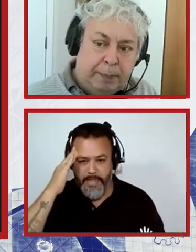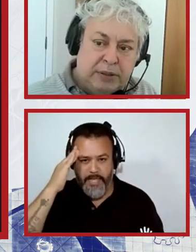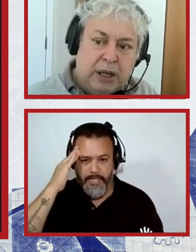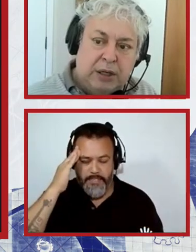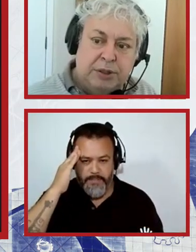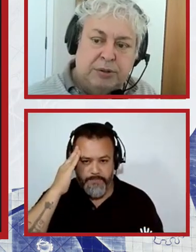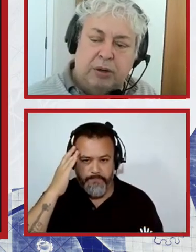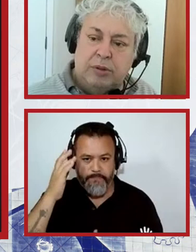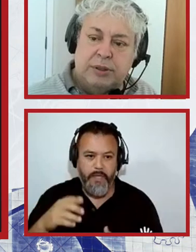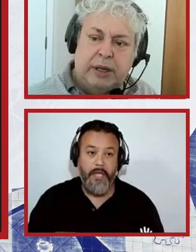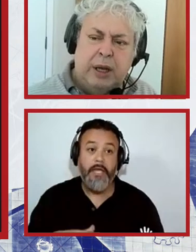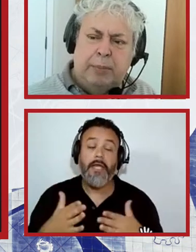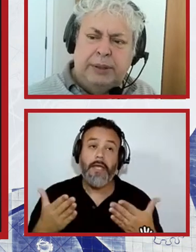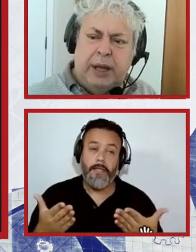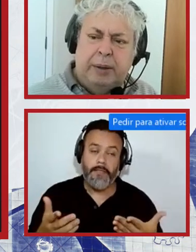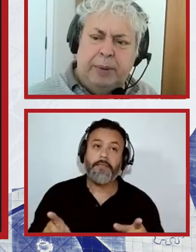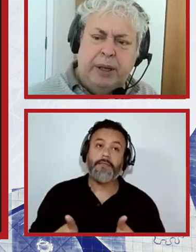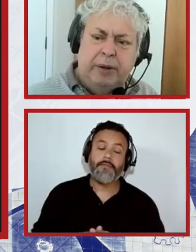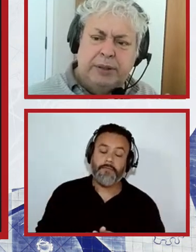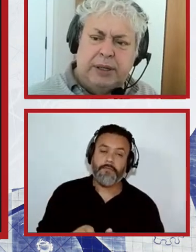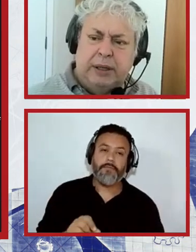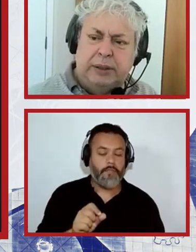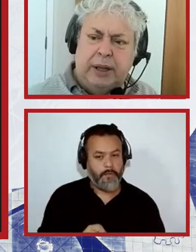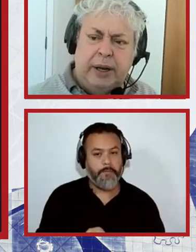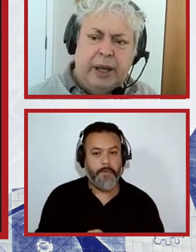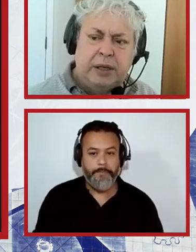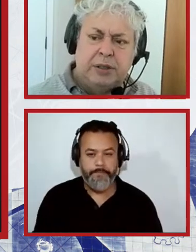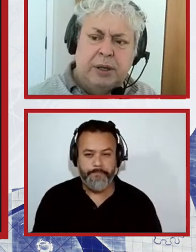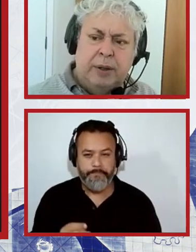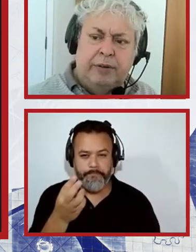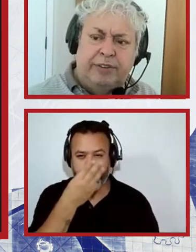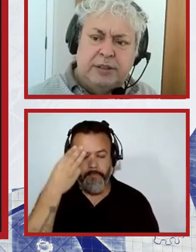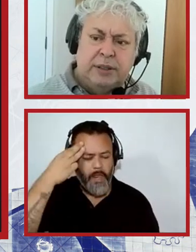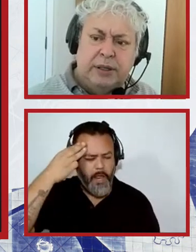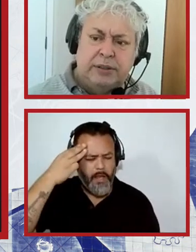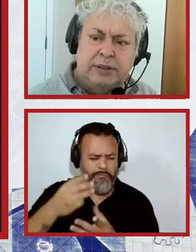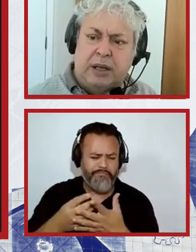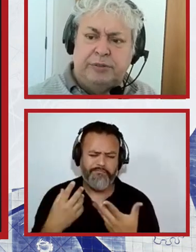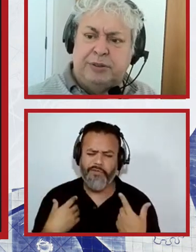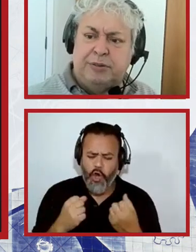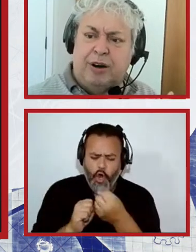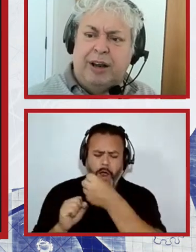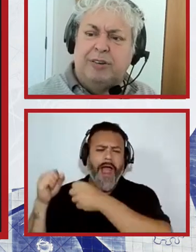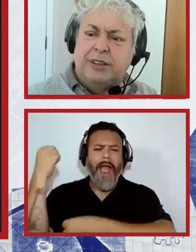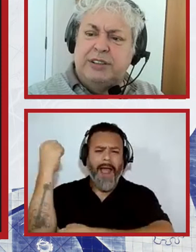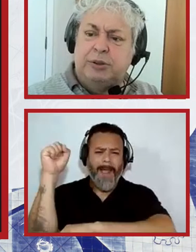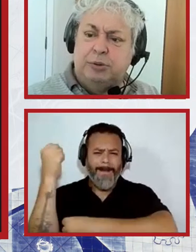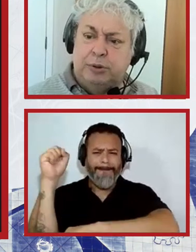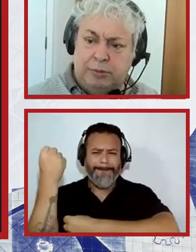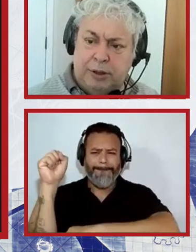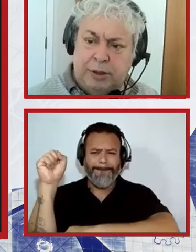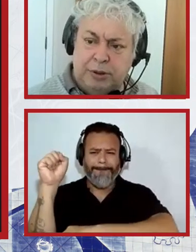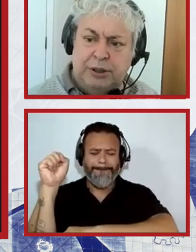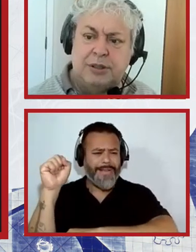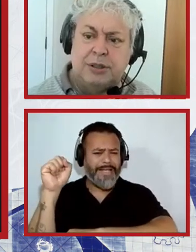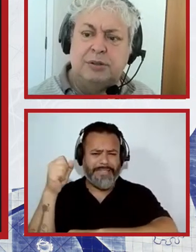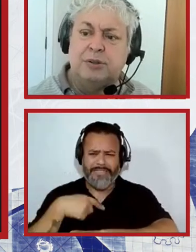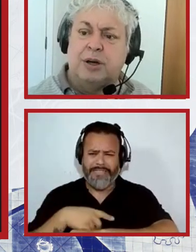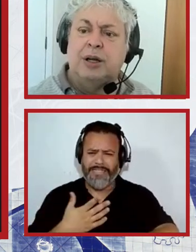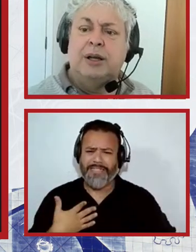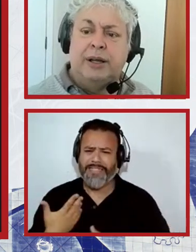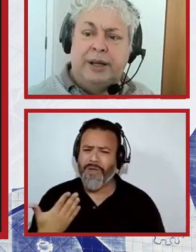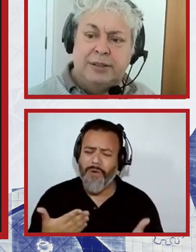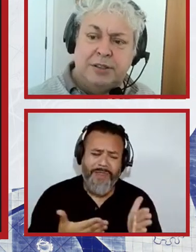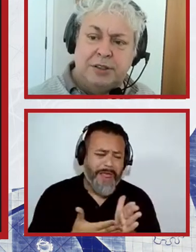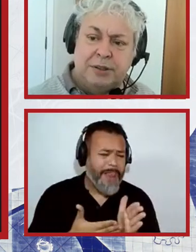E, apesar disso, ela consegue mandar e-mail, entrar na internet, fazer sexo virtual, ela consegue fazer tudo,